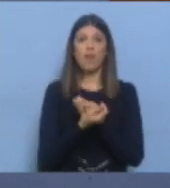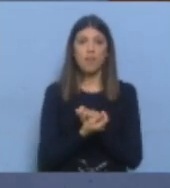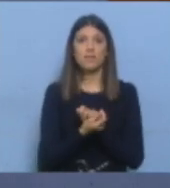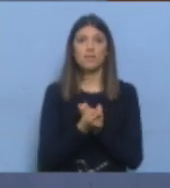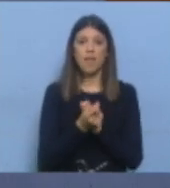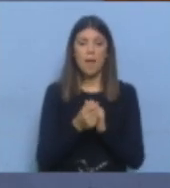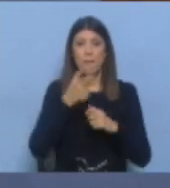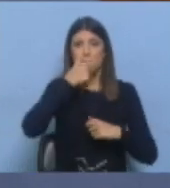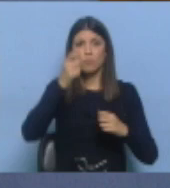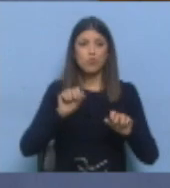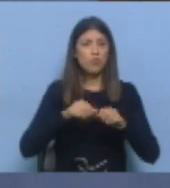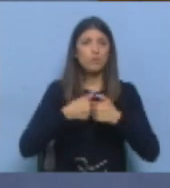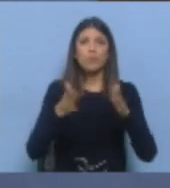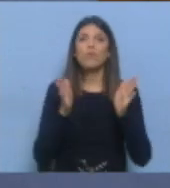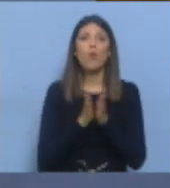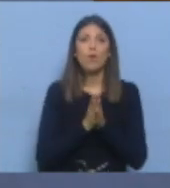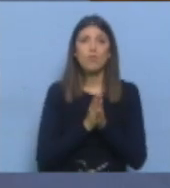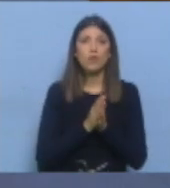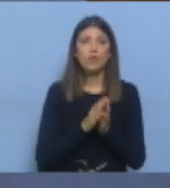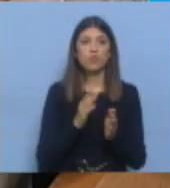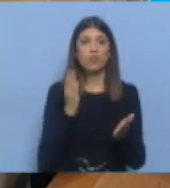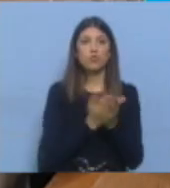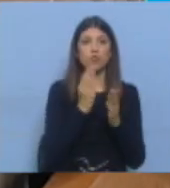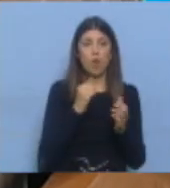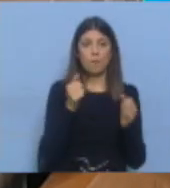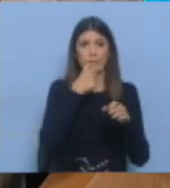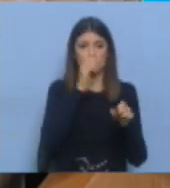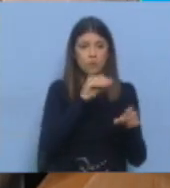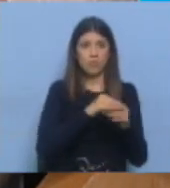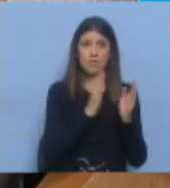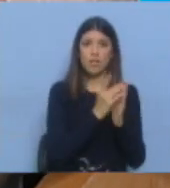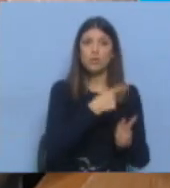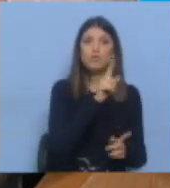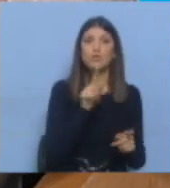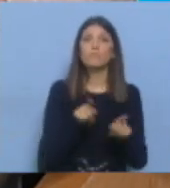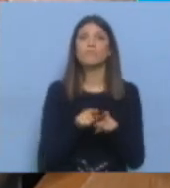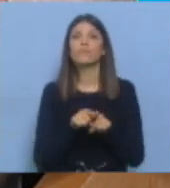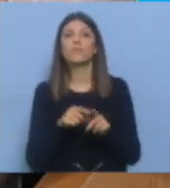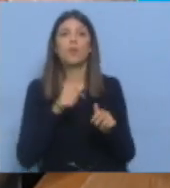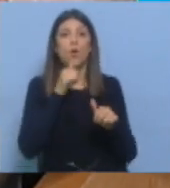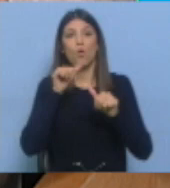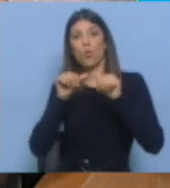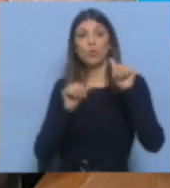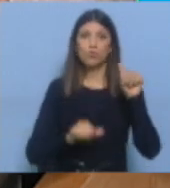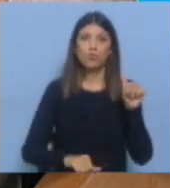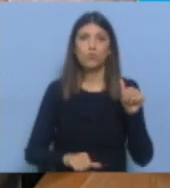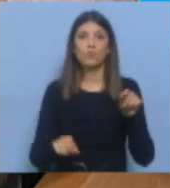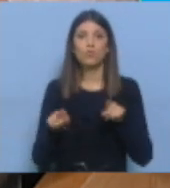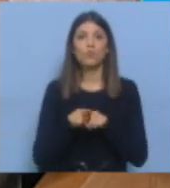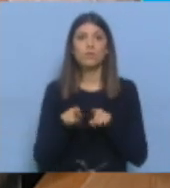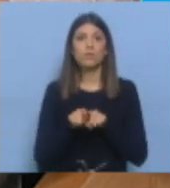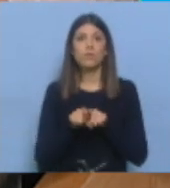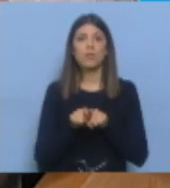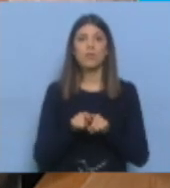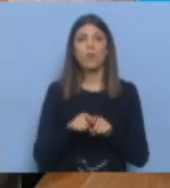abusos... Em 2019 o discurso da Cúria é um discurso que parece não fazer muito sentido depois de quase 7 anos de pontificado, em que o Papa ainda está a